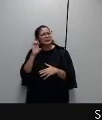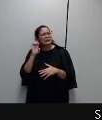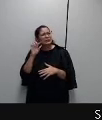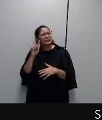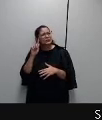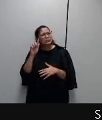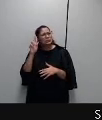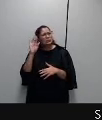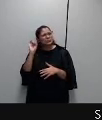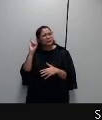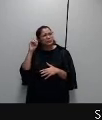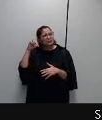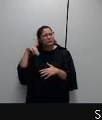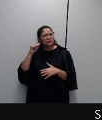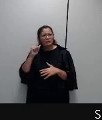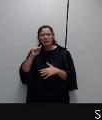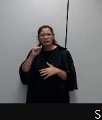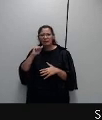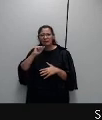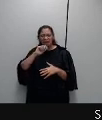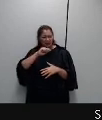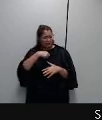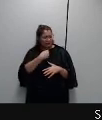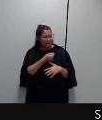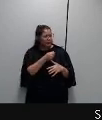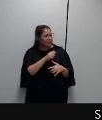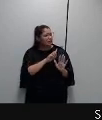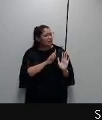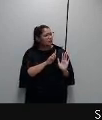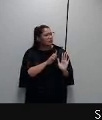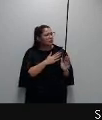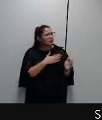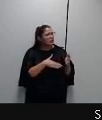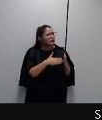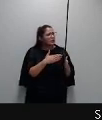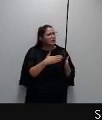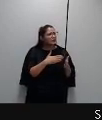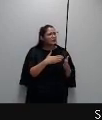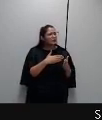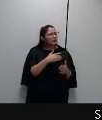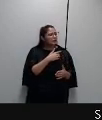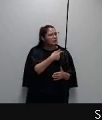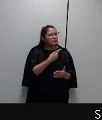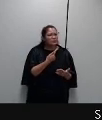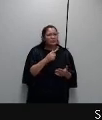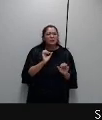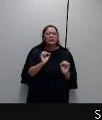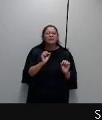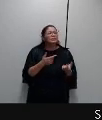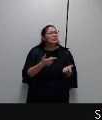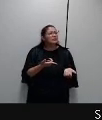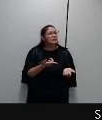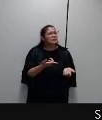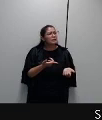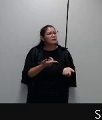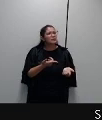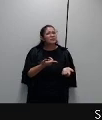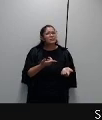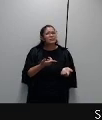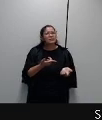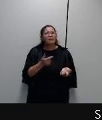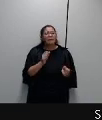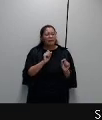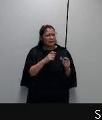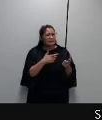que não é hipótese de incidência da súmula n E isso não é que eles Serginho